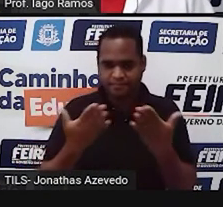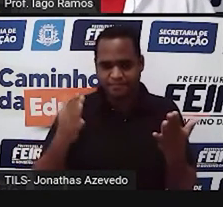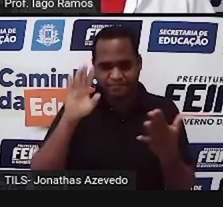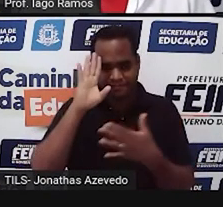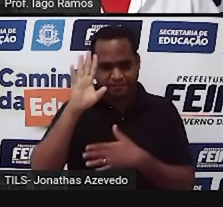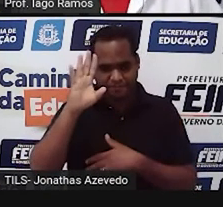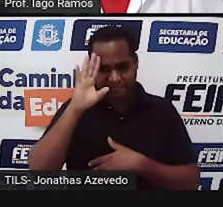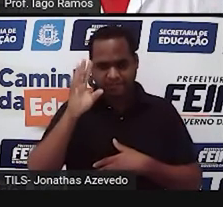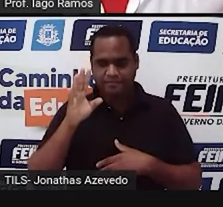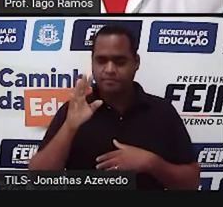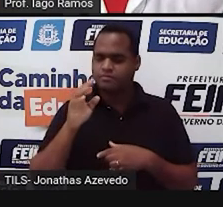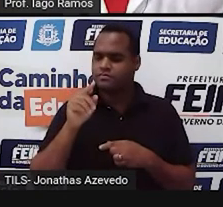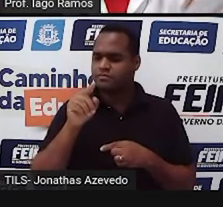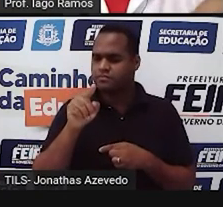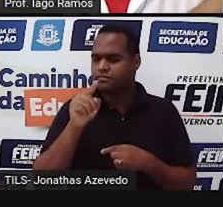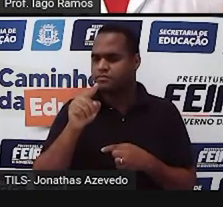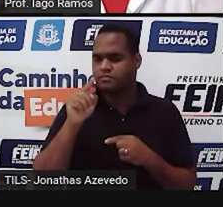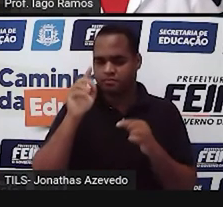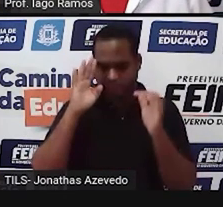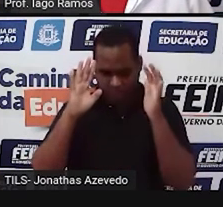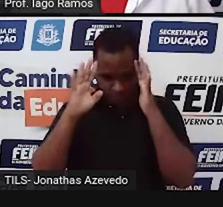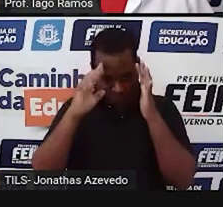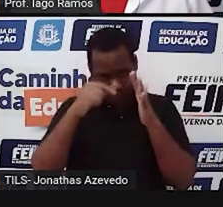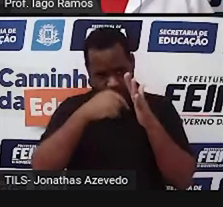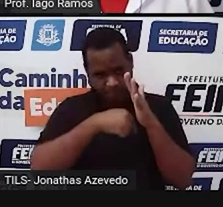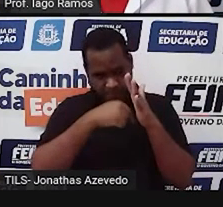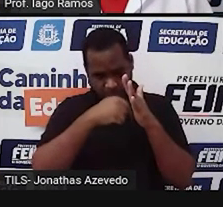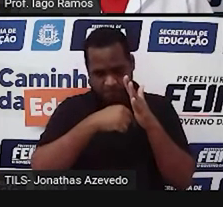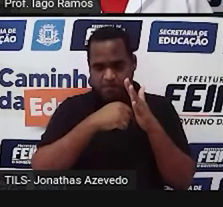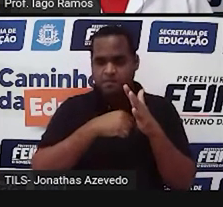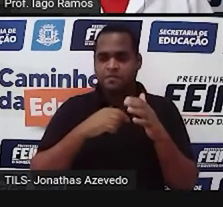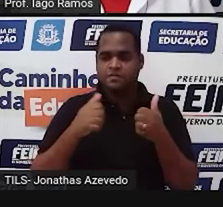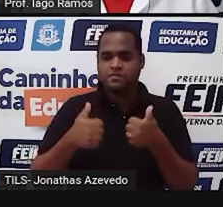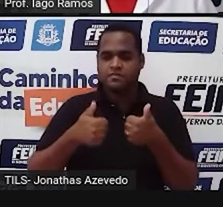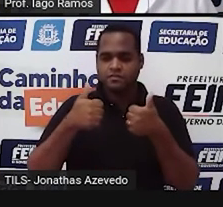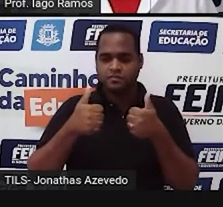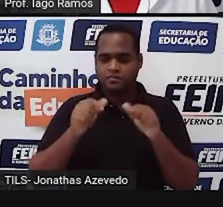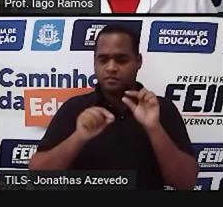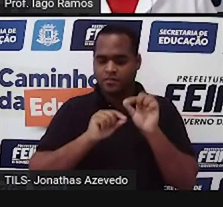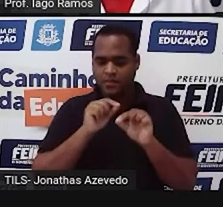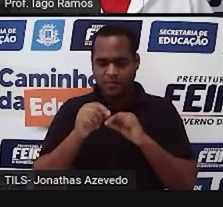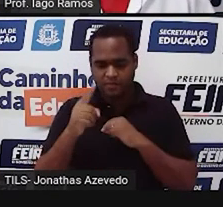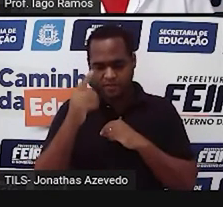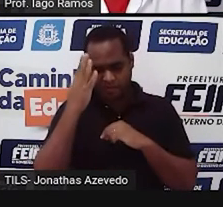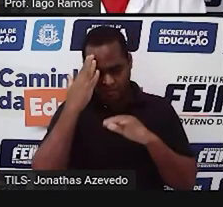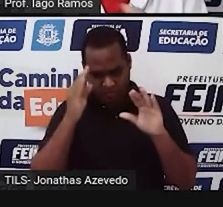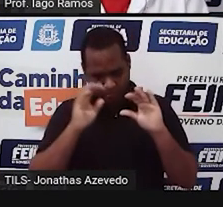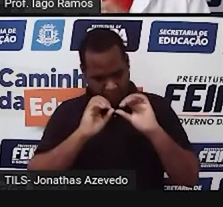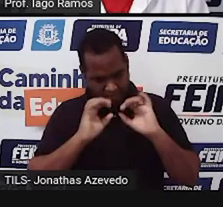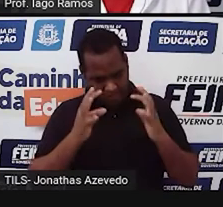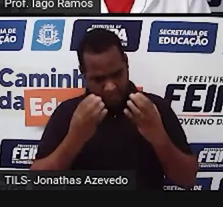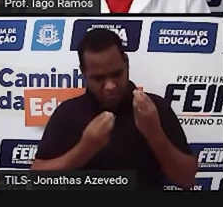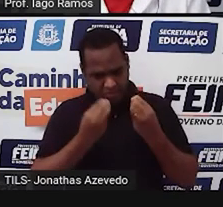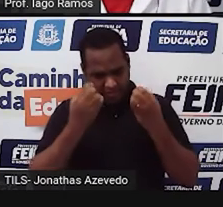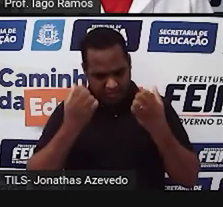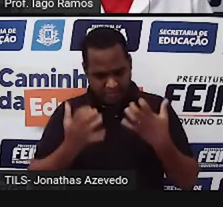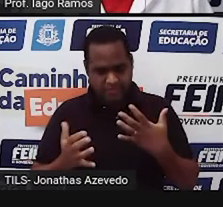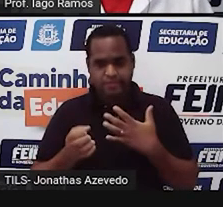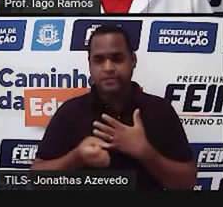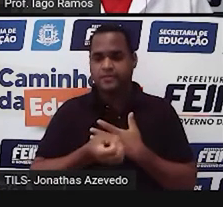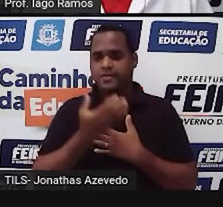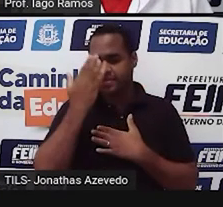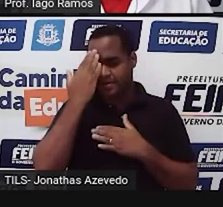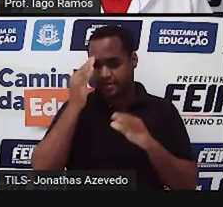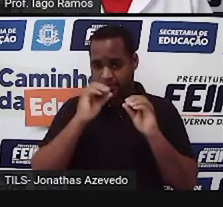pensar né para você se avaliar sobre o que você entendeu né o quanto você entendeu Até